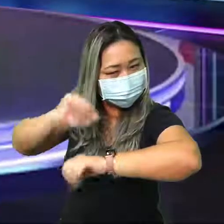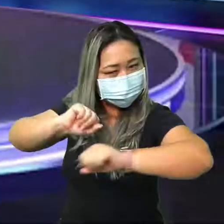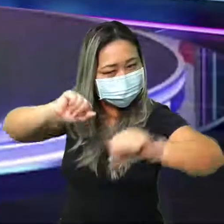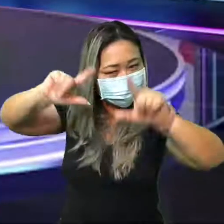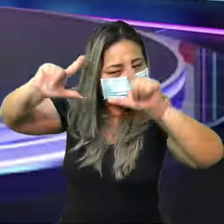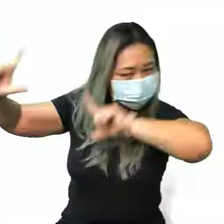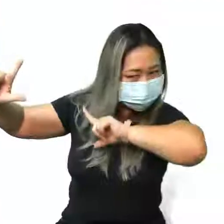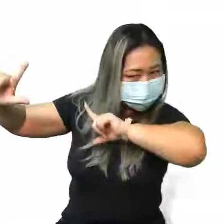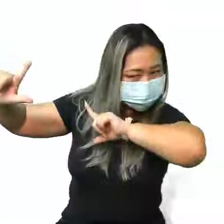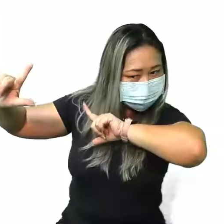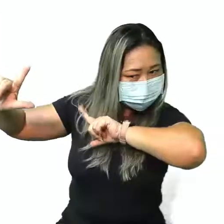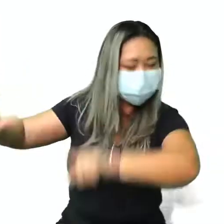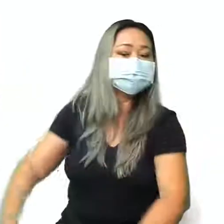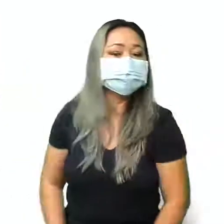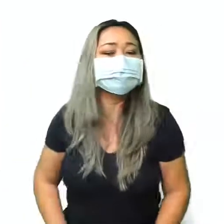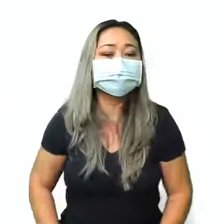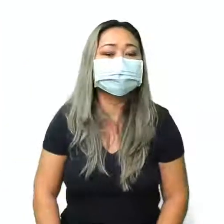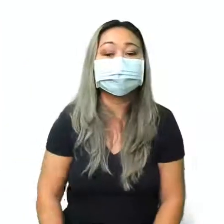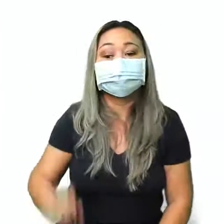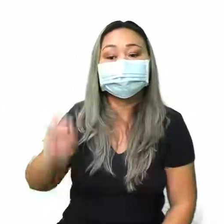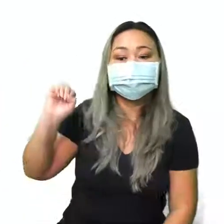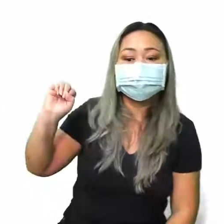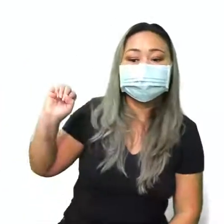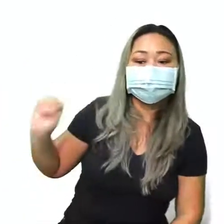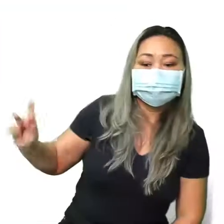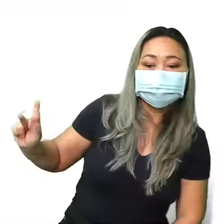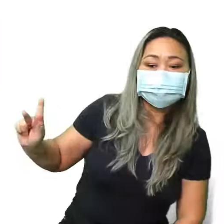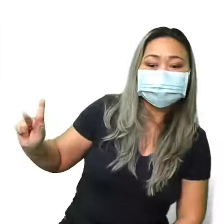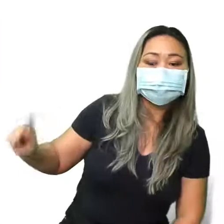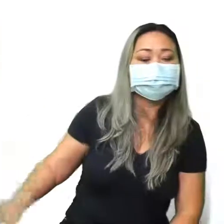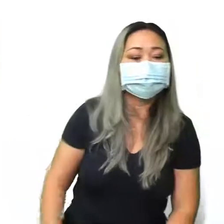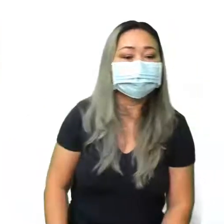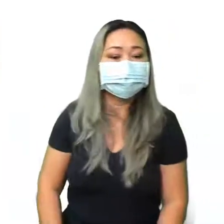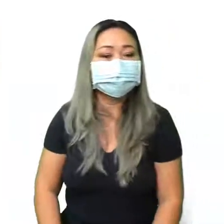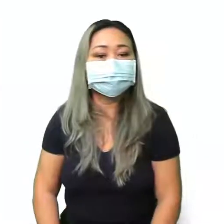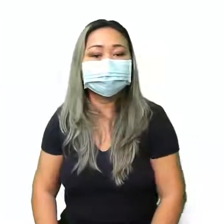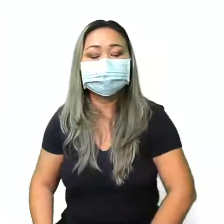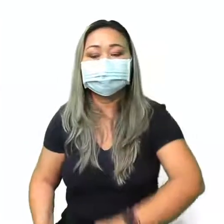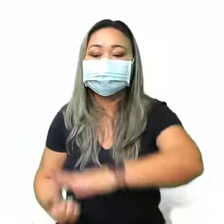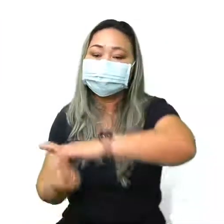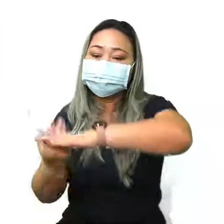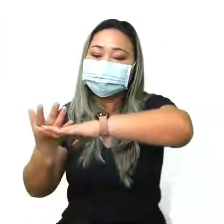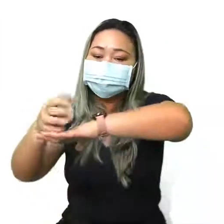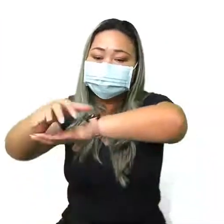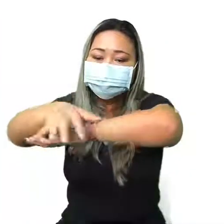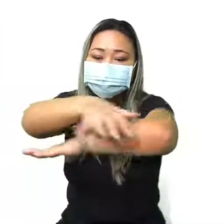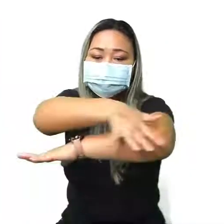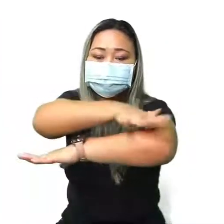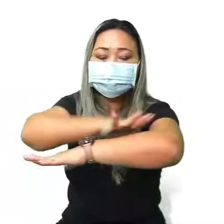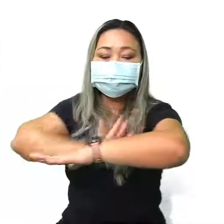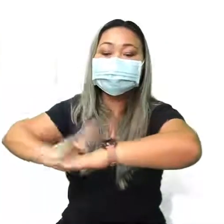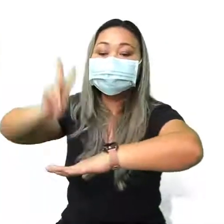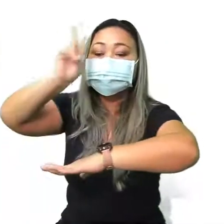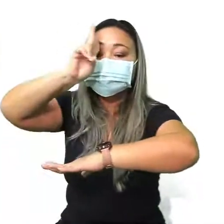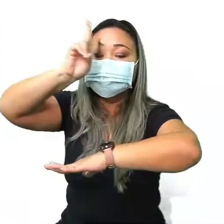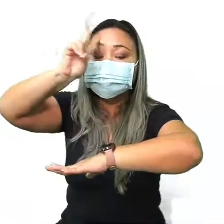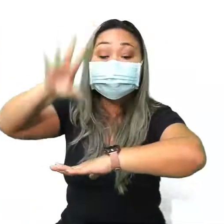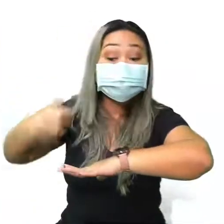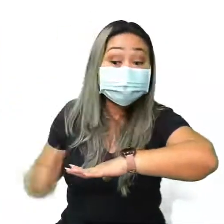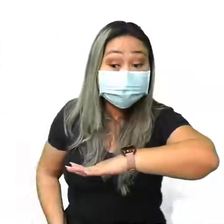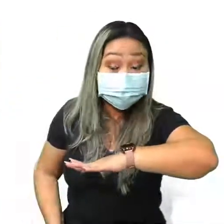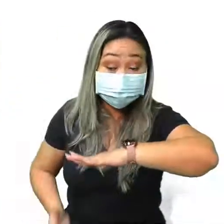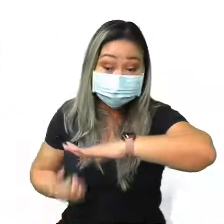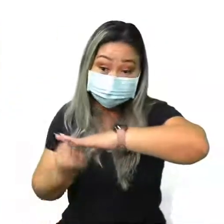quadro. Chegando lá? Ok. Então, ali você tem os ecossistemas, tá? Relembrando, né, galera,